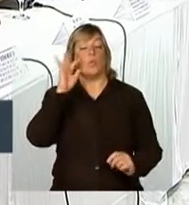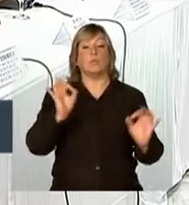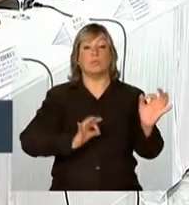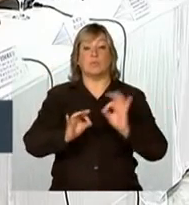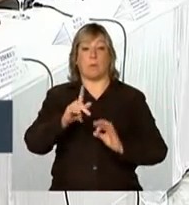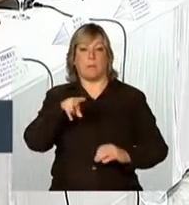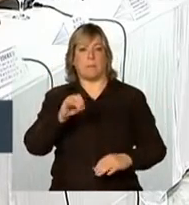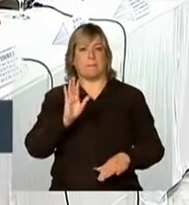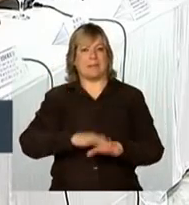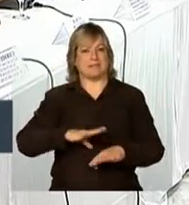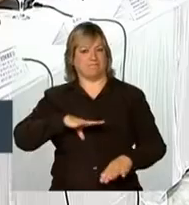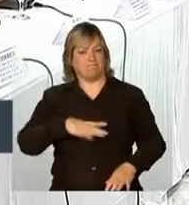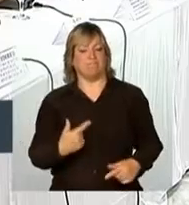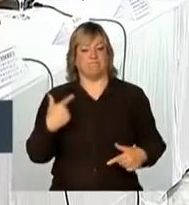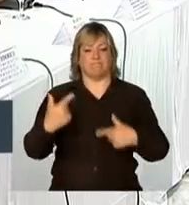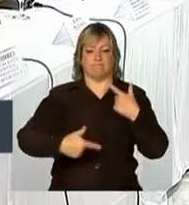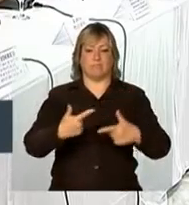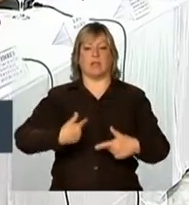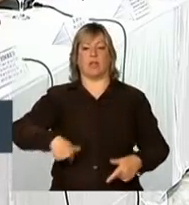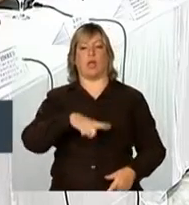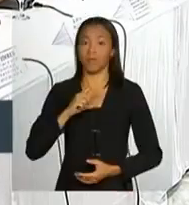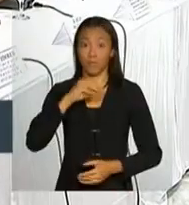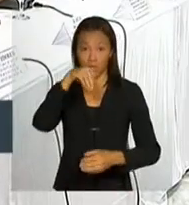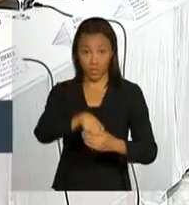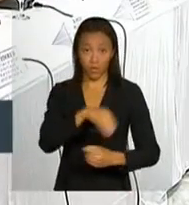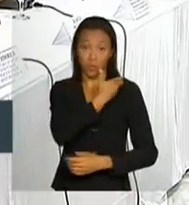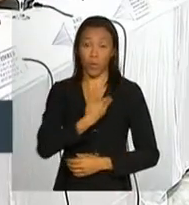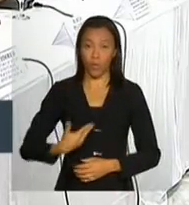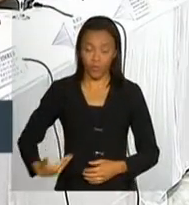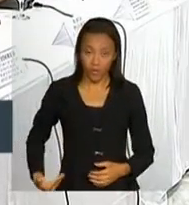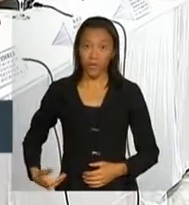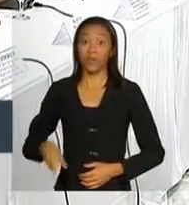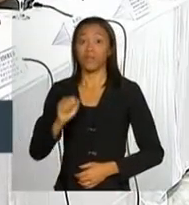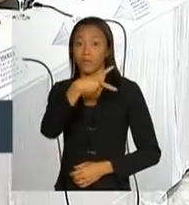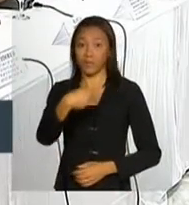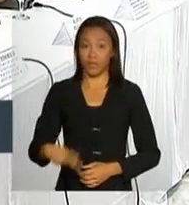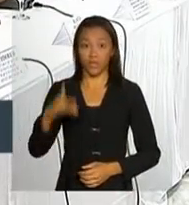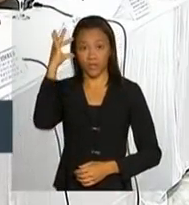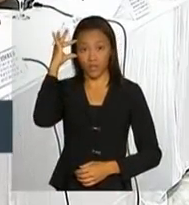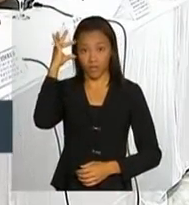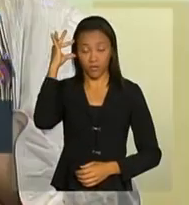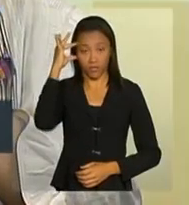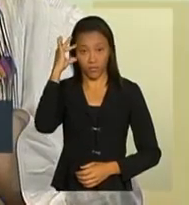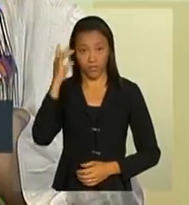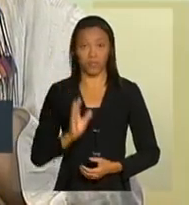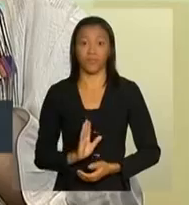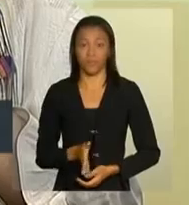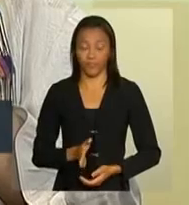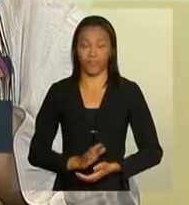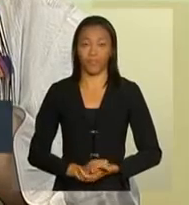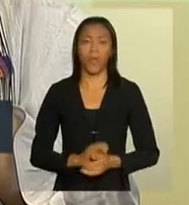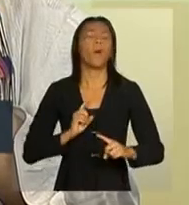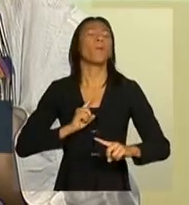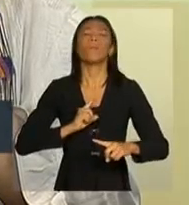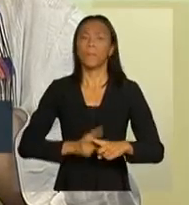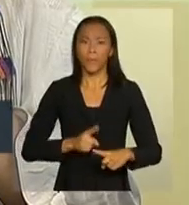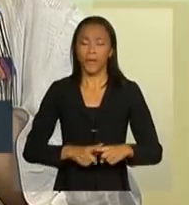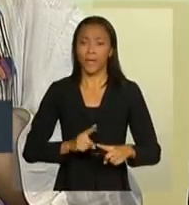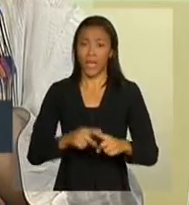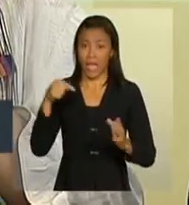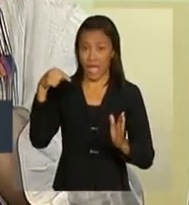desafiadores que nós temos dentro do governo da presidenta Dilma Roussef. Ah, porque